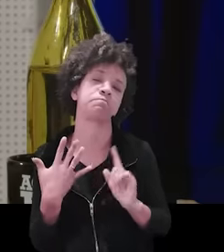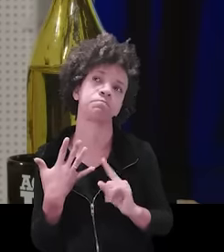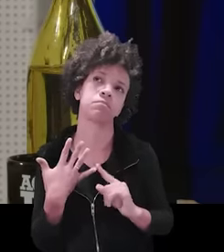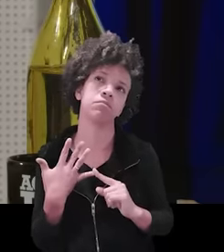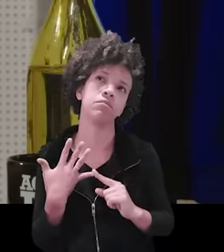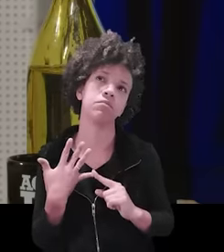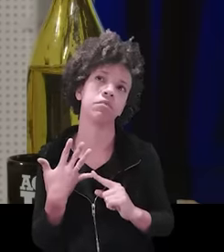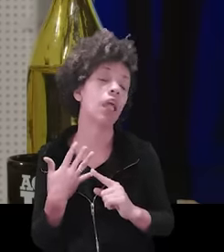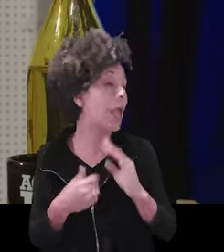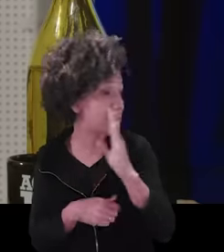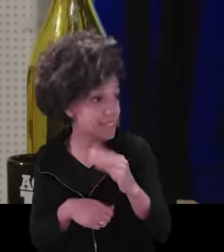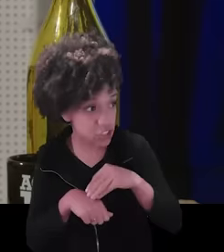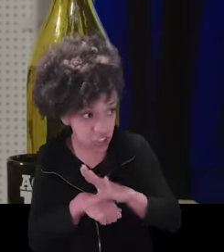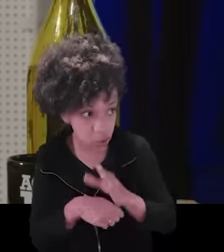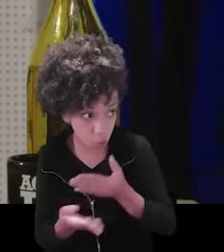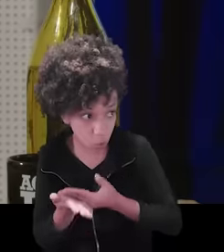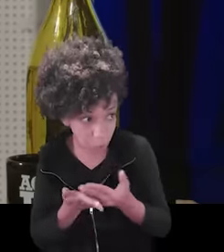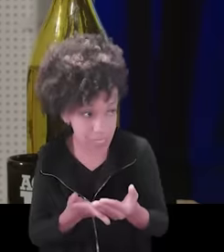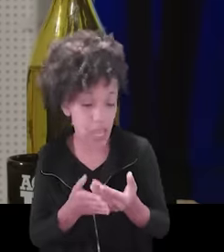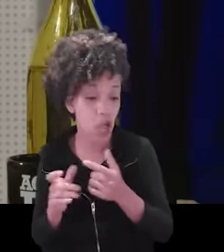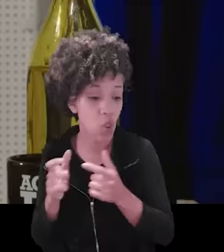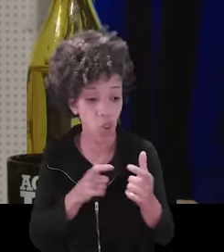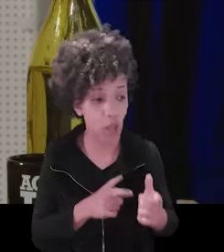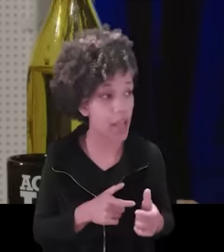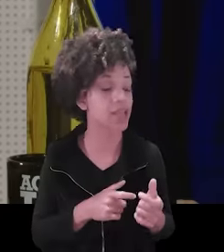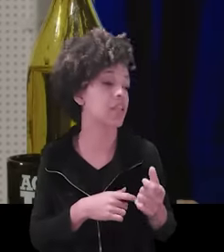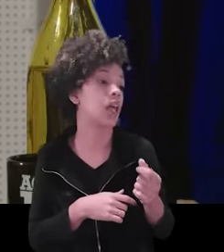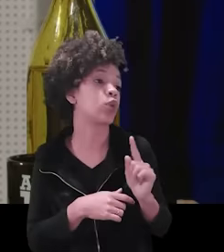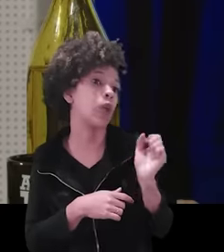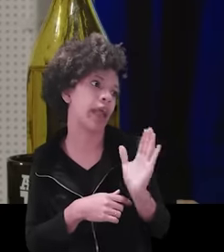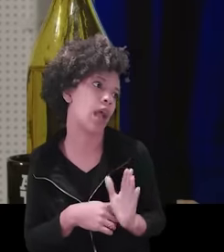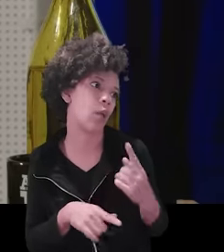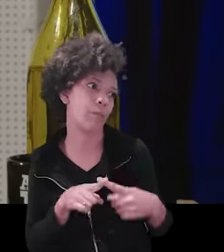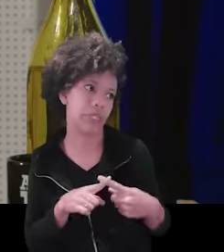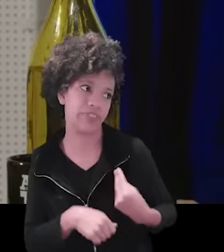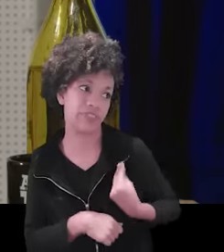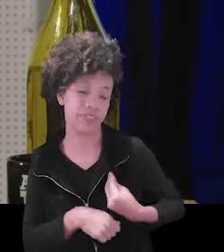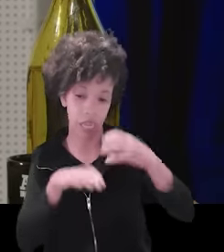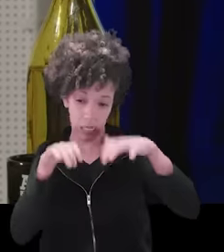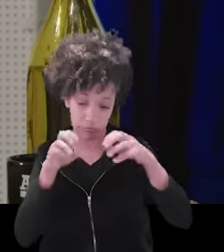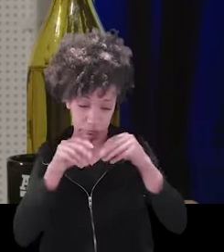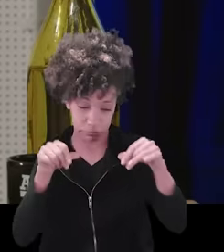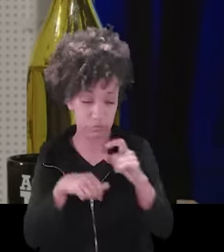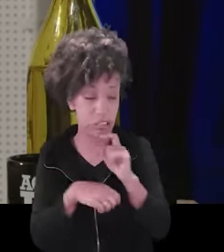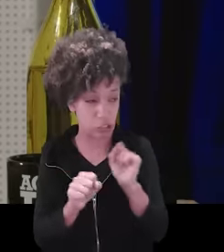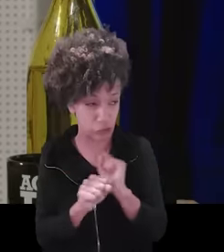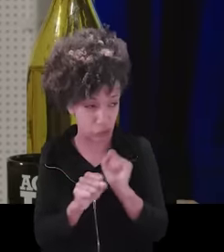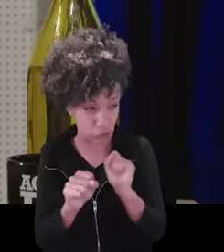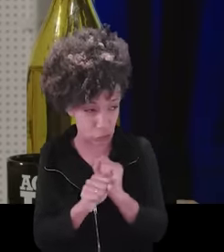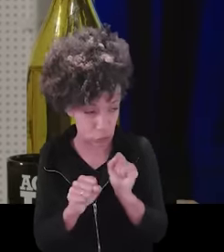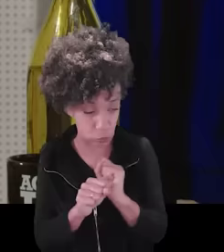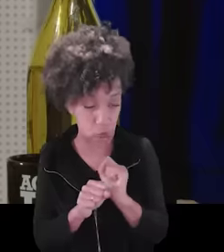bem para brasileira eu indico assim começar em lugares que não neva muito porque viver na neve é muito